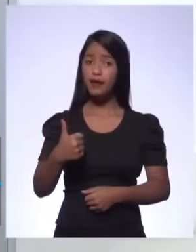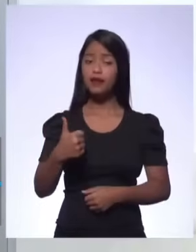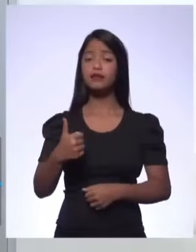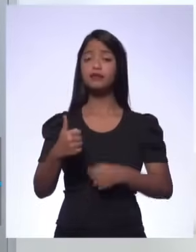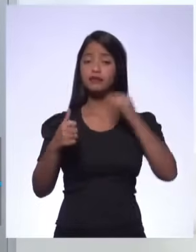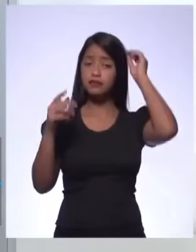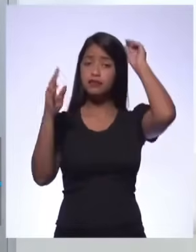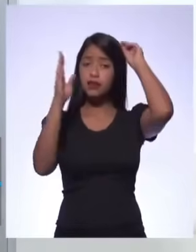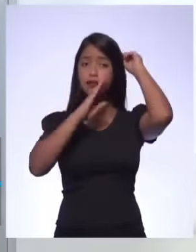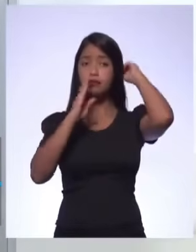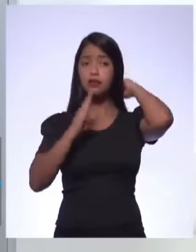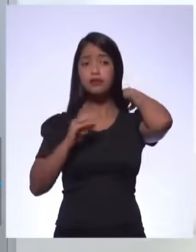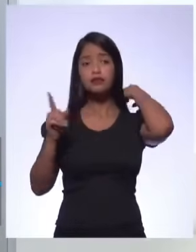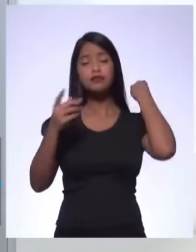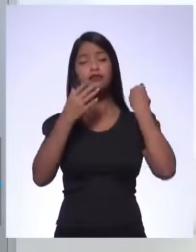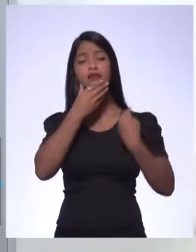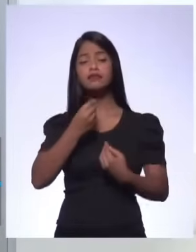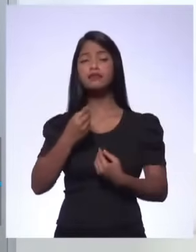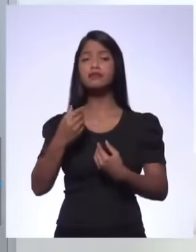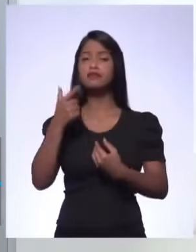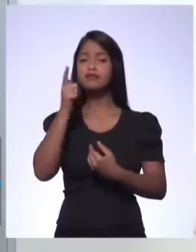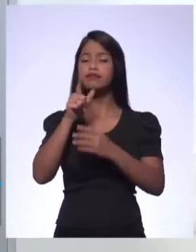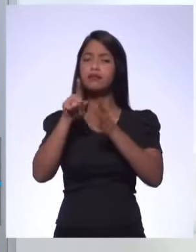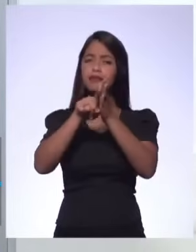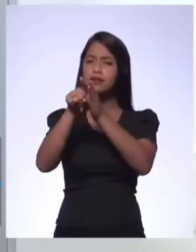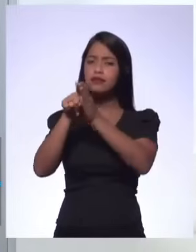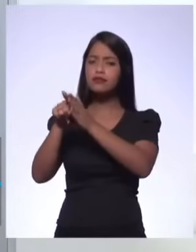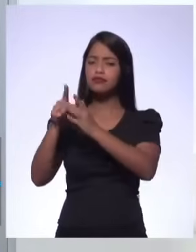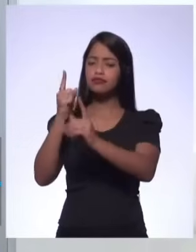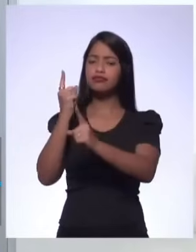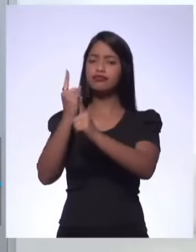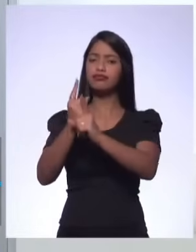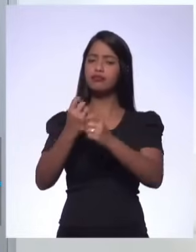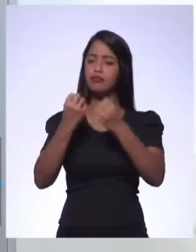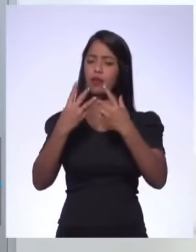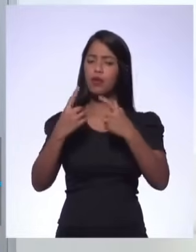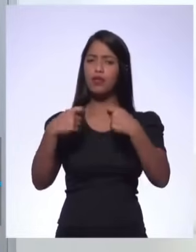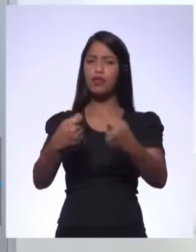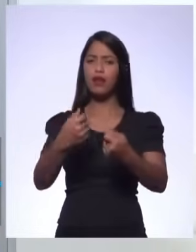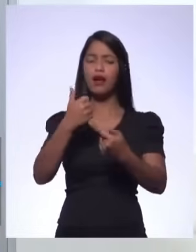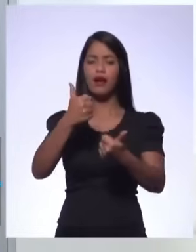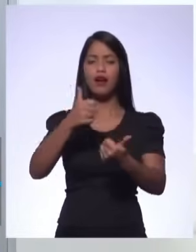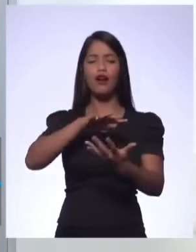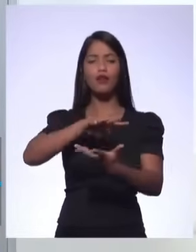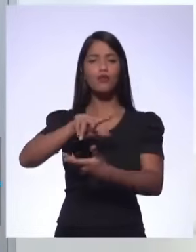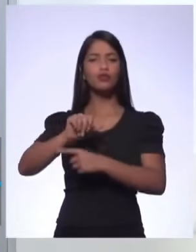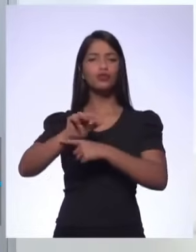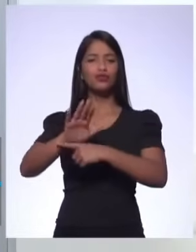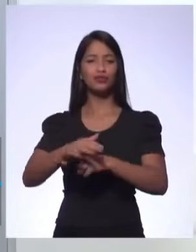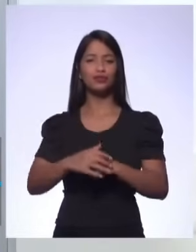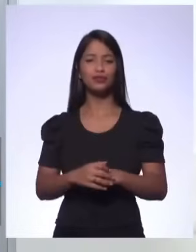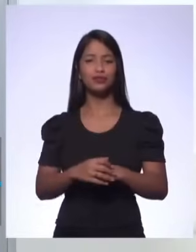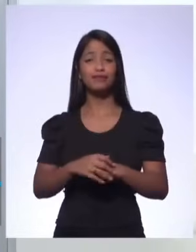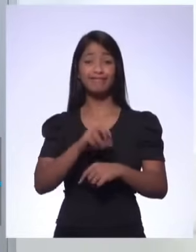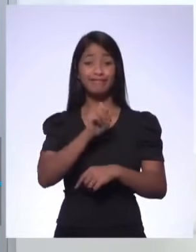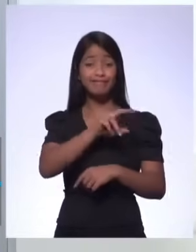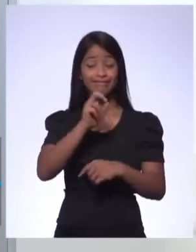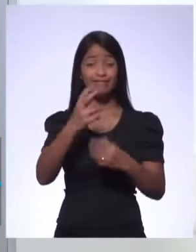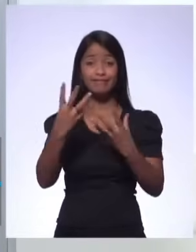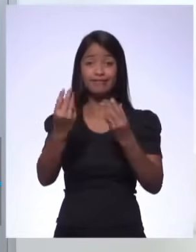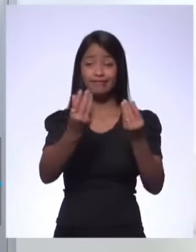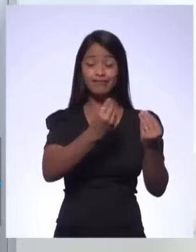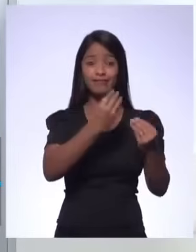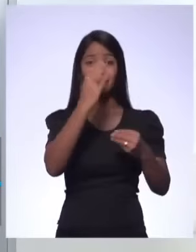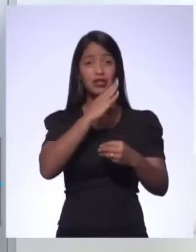os brasileiros que trabalham e que fazem coisas boas para o mundo, né? Porque a gente está cansado de ver gente aí que só parasita aí, tá aí aparecendo no